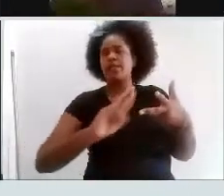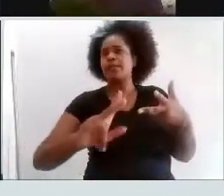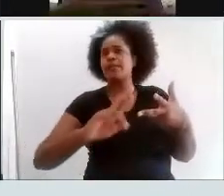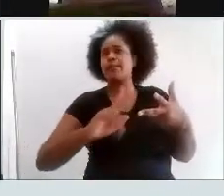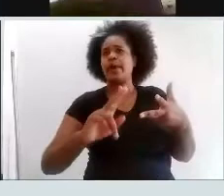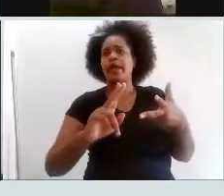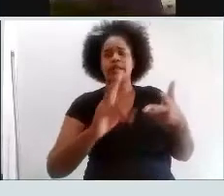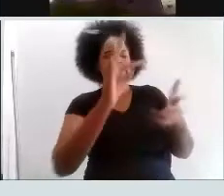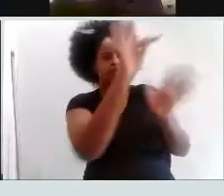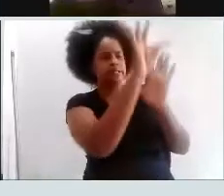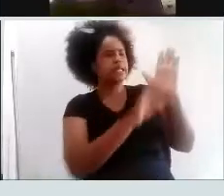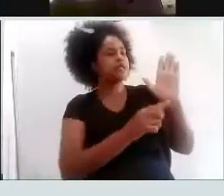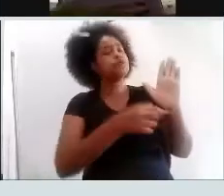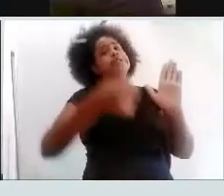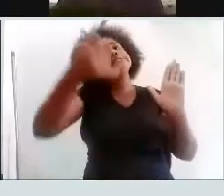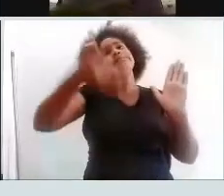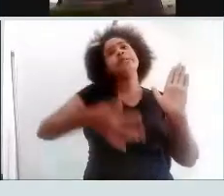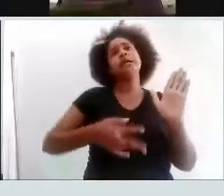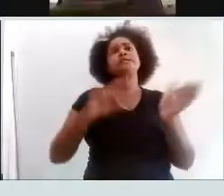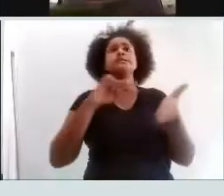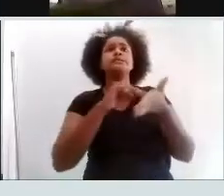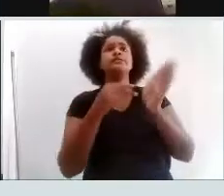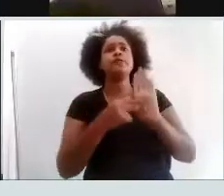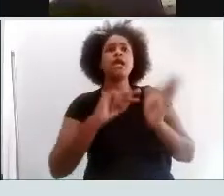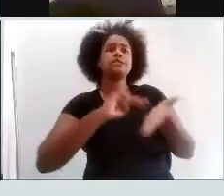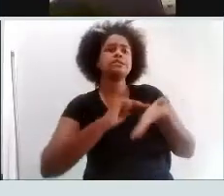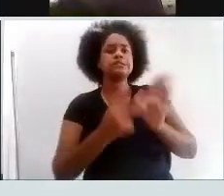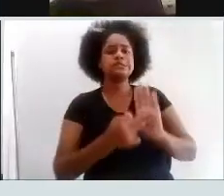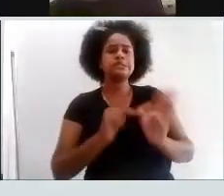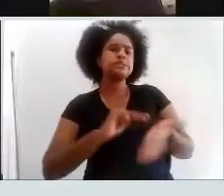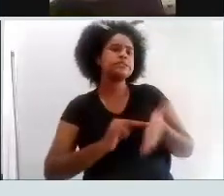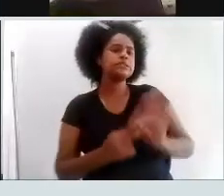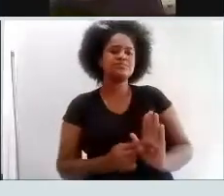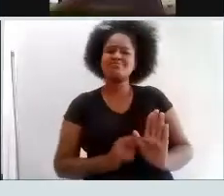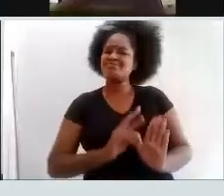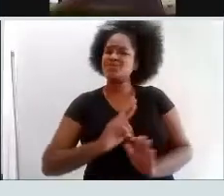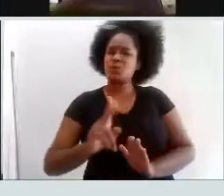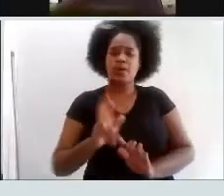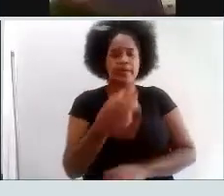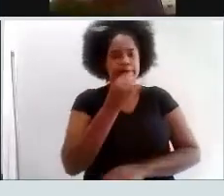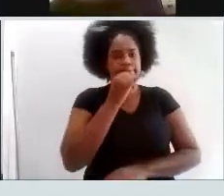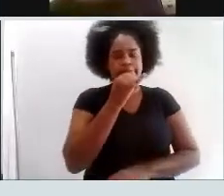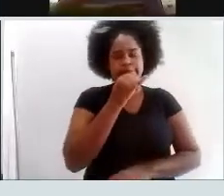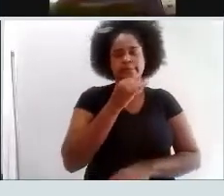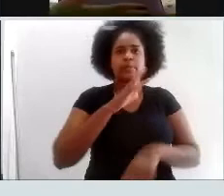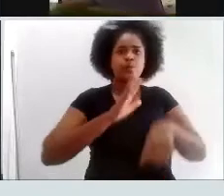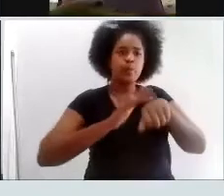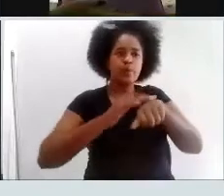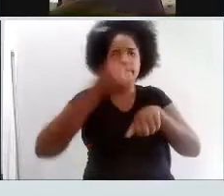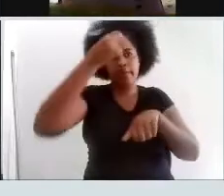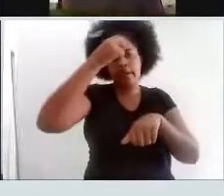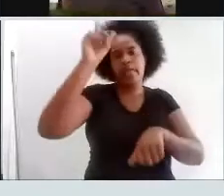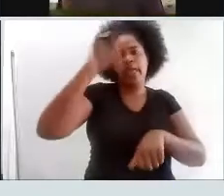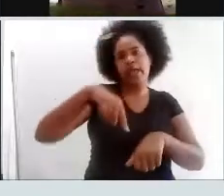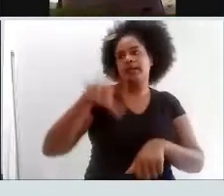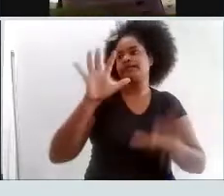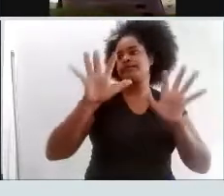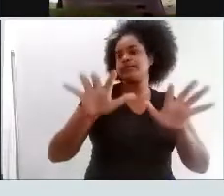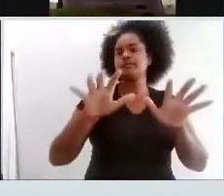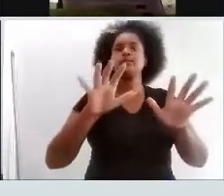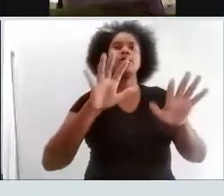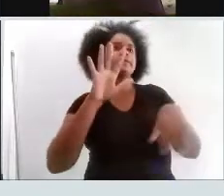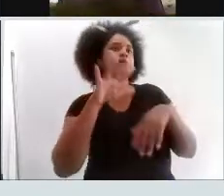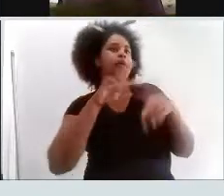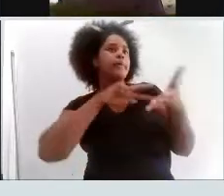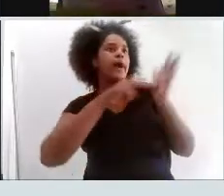e expliquem o que é tal coisa. Por exemplo, as doenças mentais é isso, a educação é isso. Não, eles não